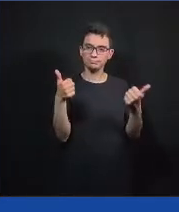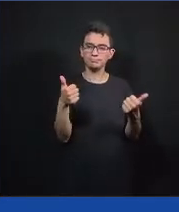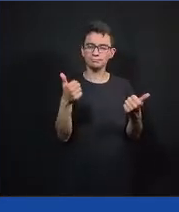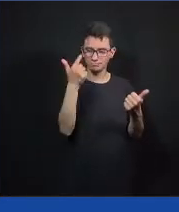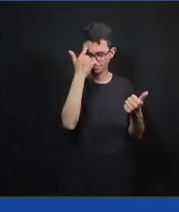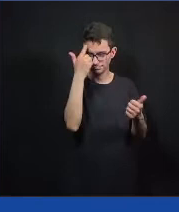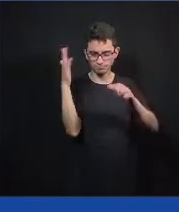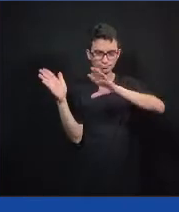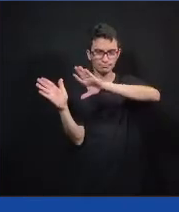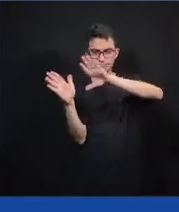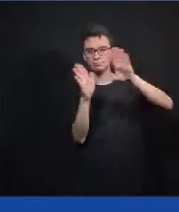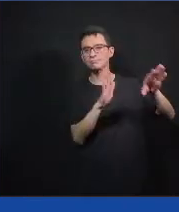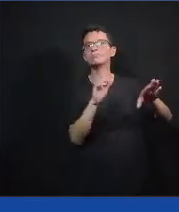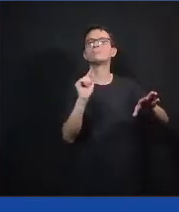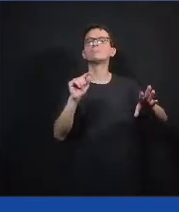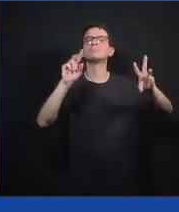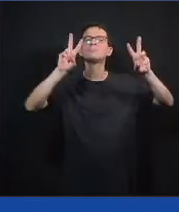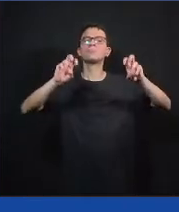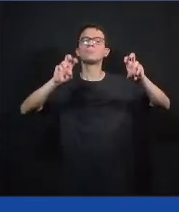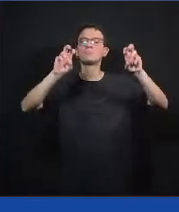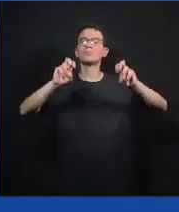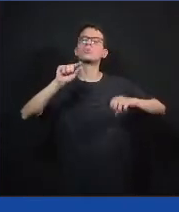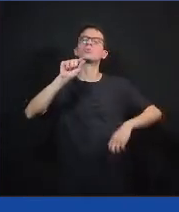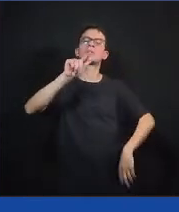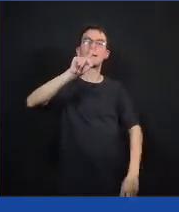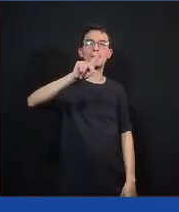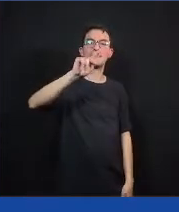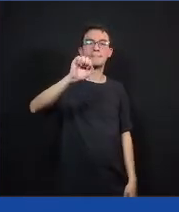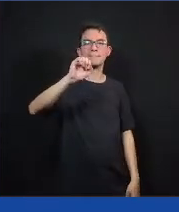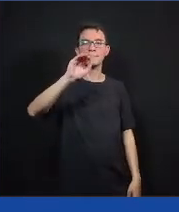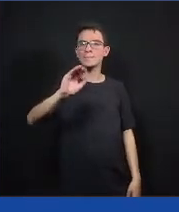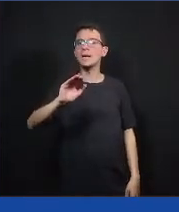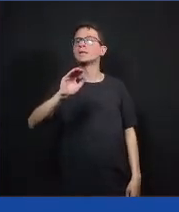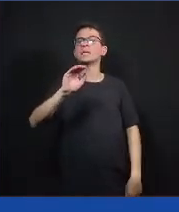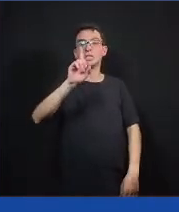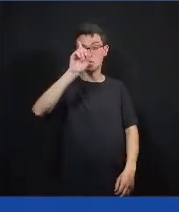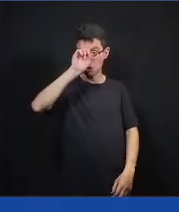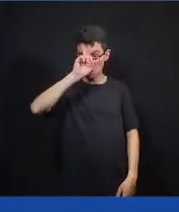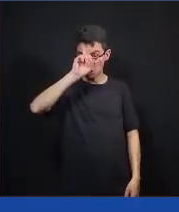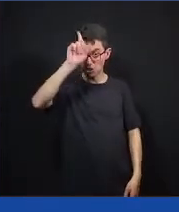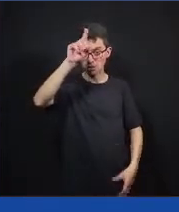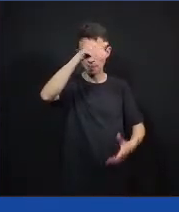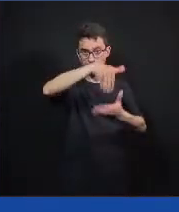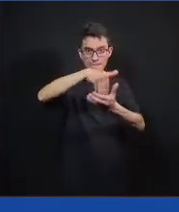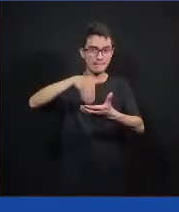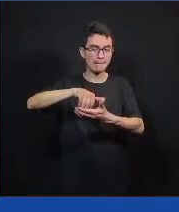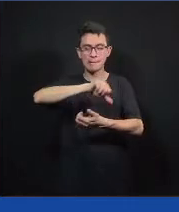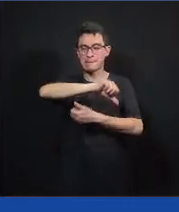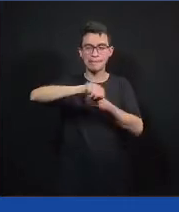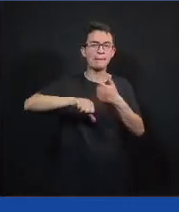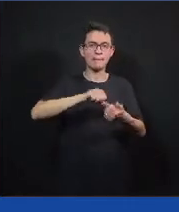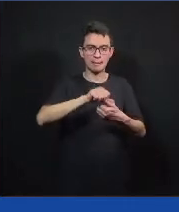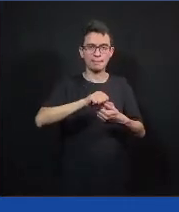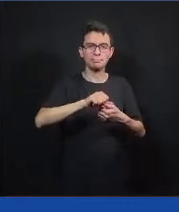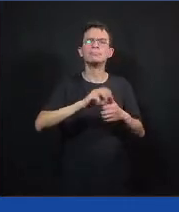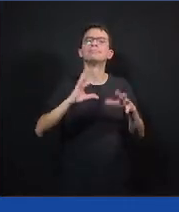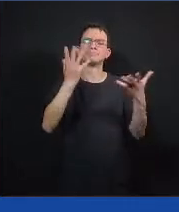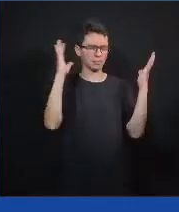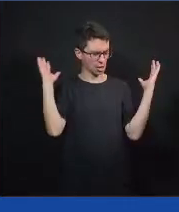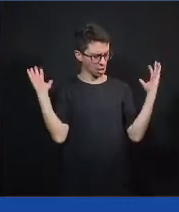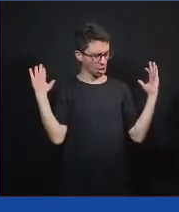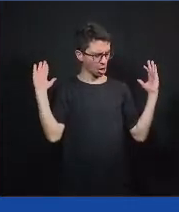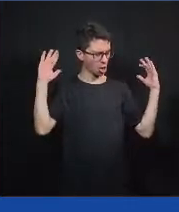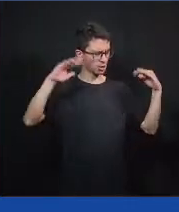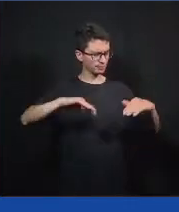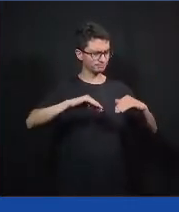a tramitação da PEC que mudou a data das eleições. Então, no dia 2 de julho, o Congresso promulga a mudança da data